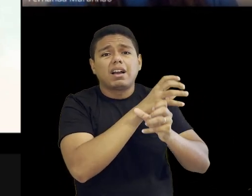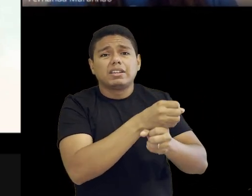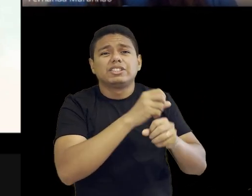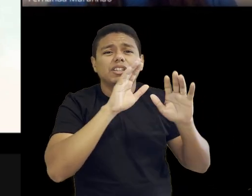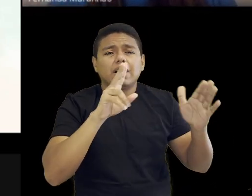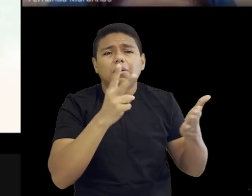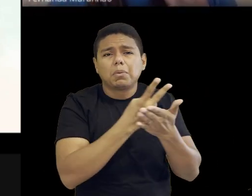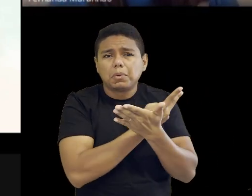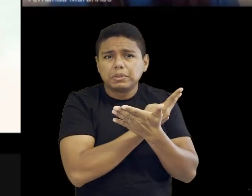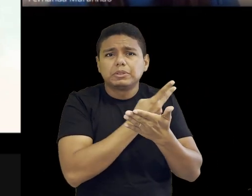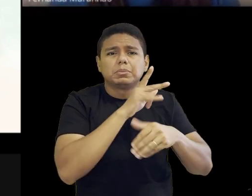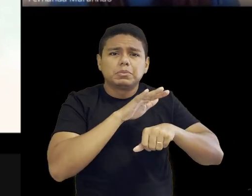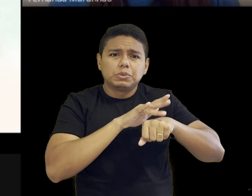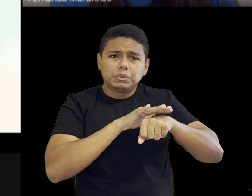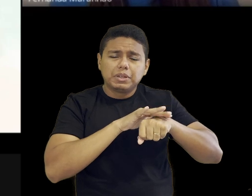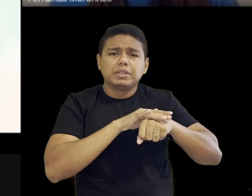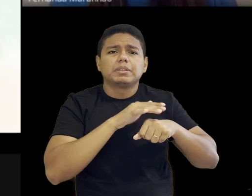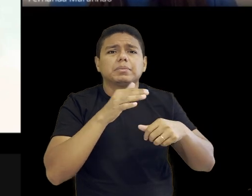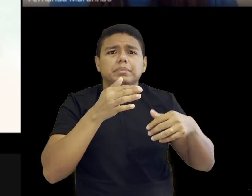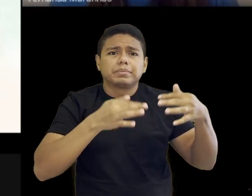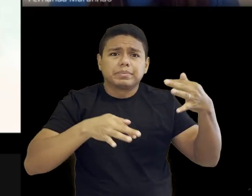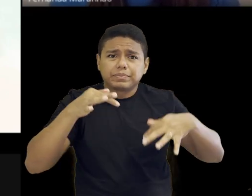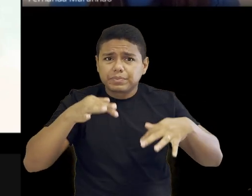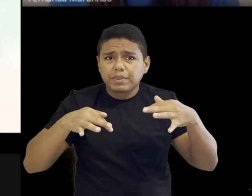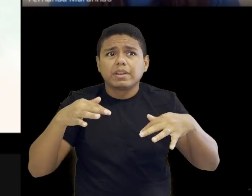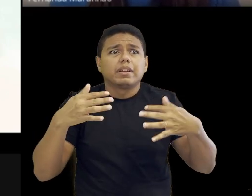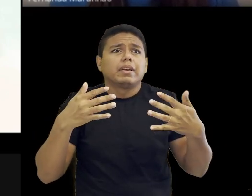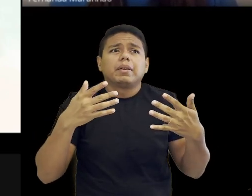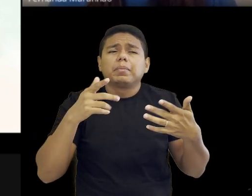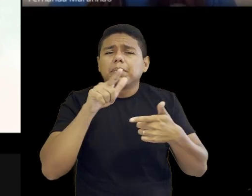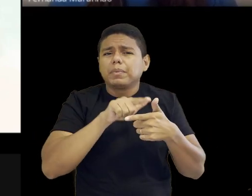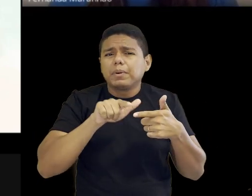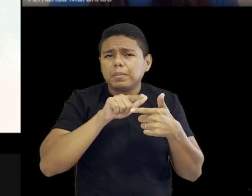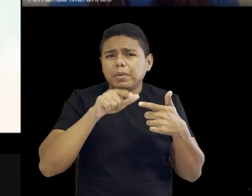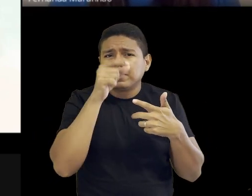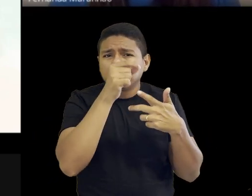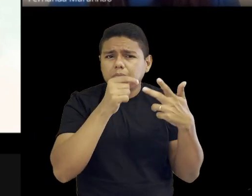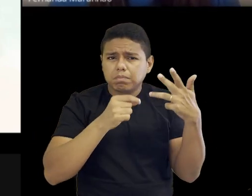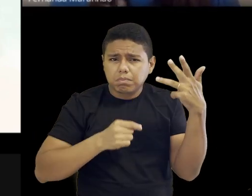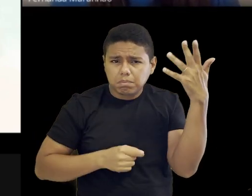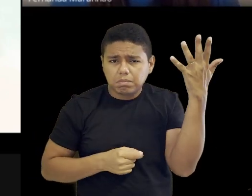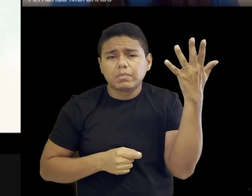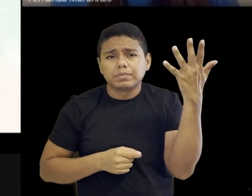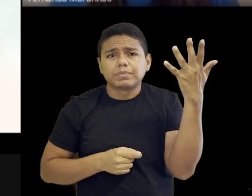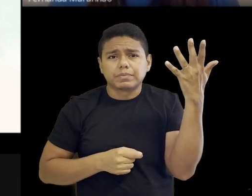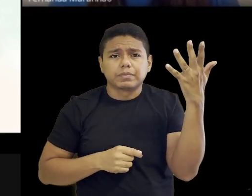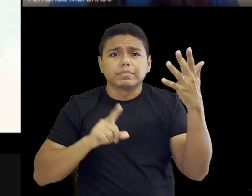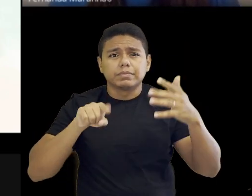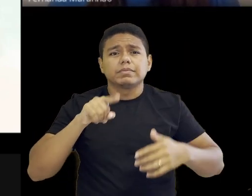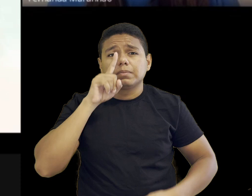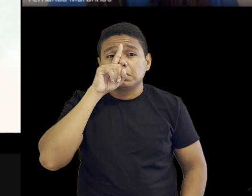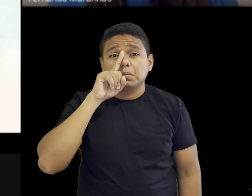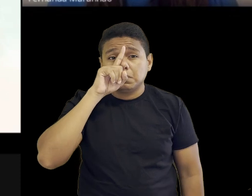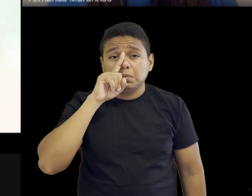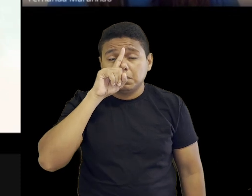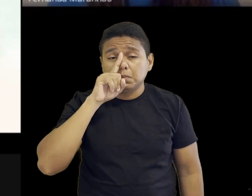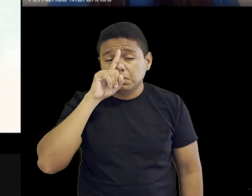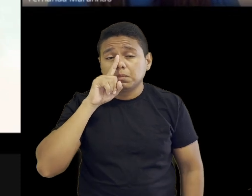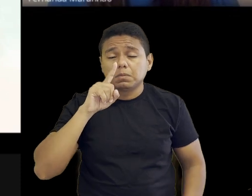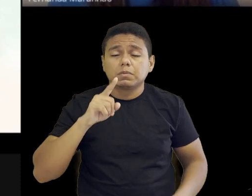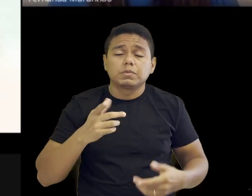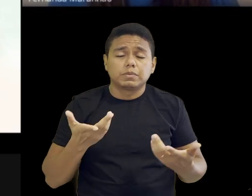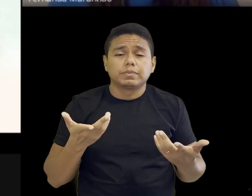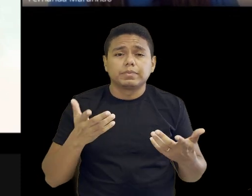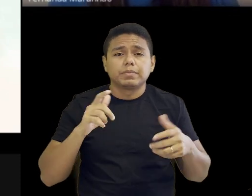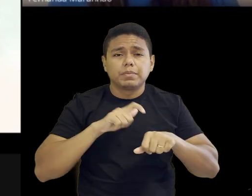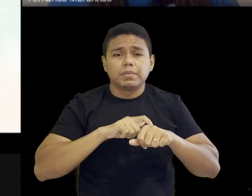pélvica, paciente que já ressecou uma trompa, que tem endometriose, que fez uma fertilização in vitro, paciente que usa DIU, né, são fatores de risco